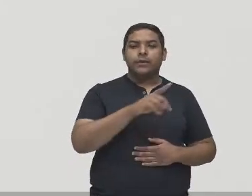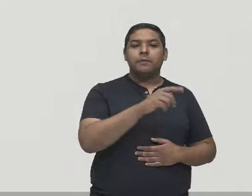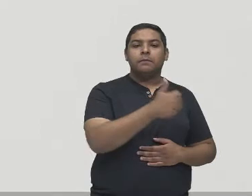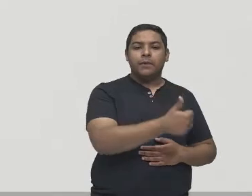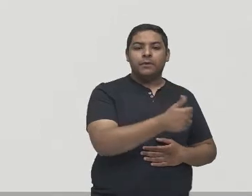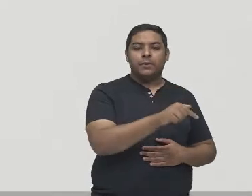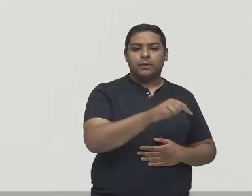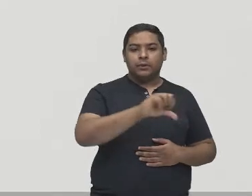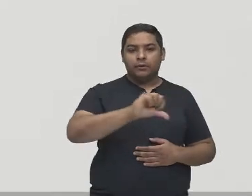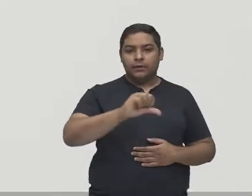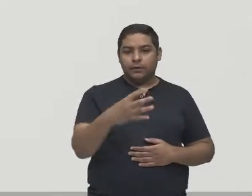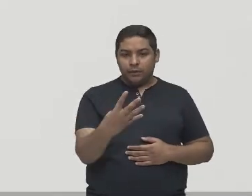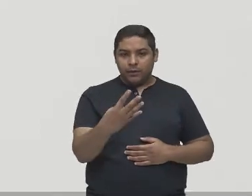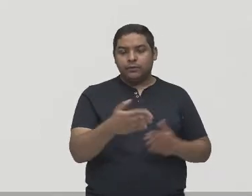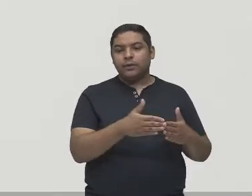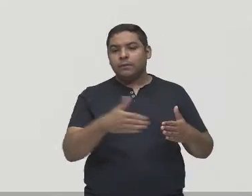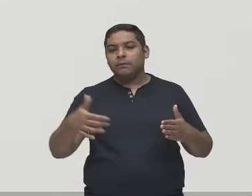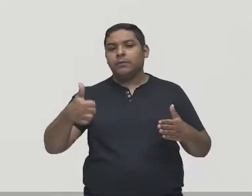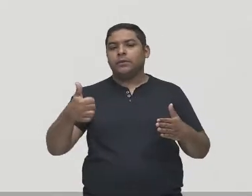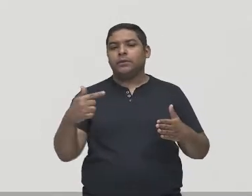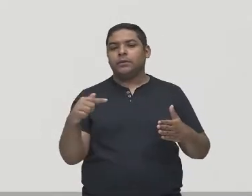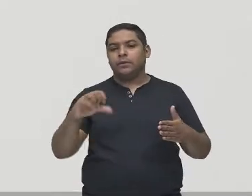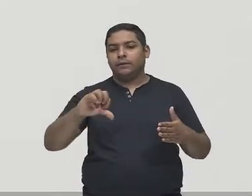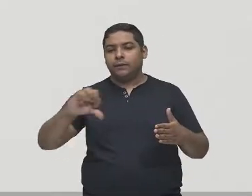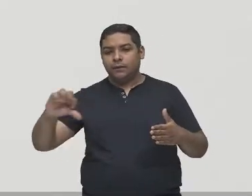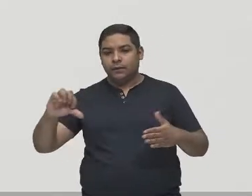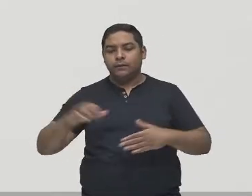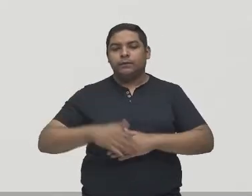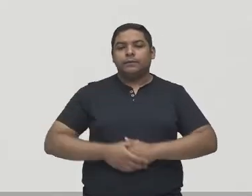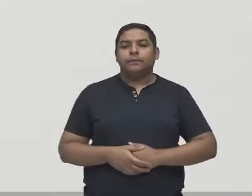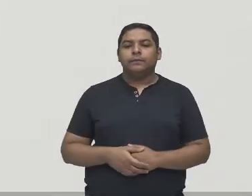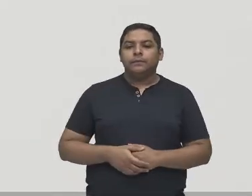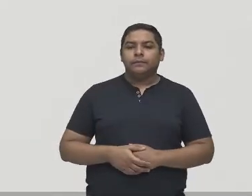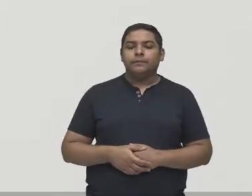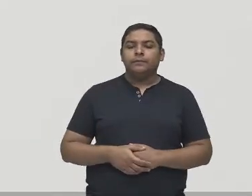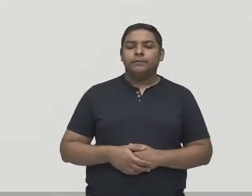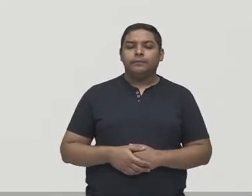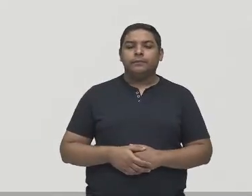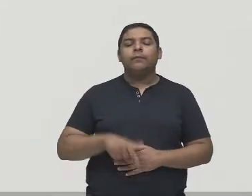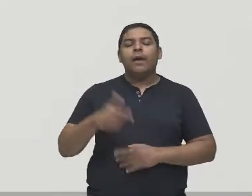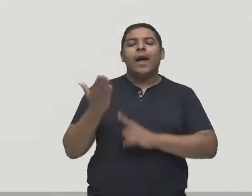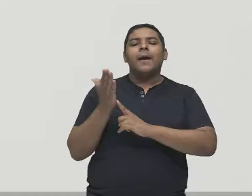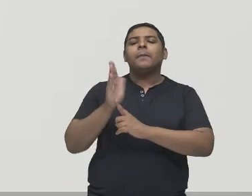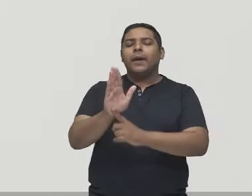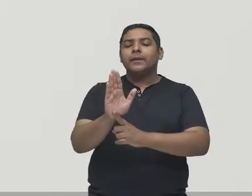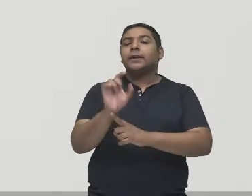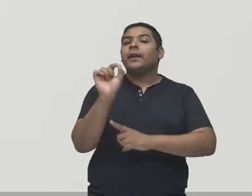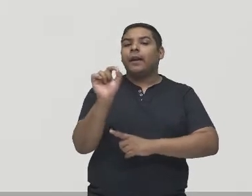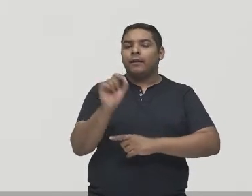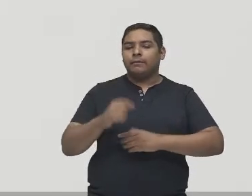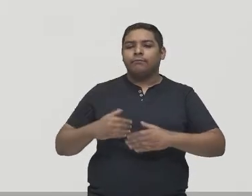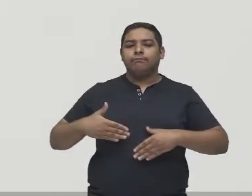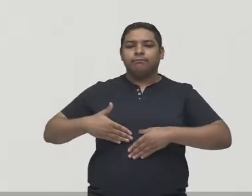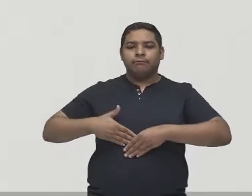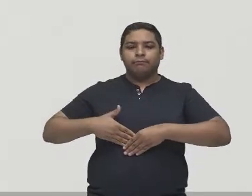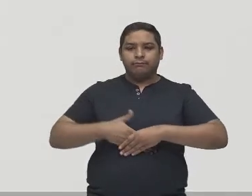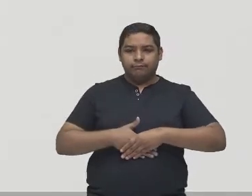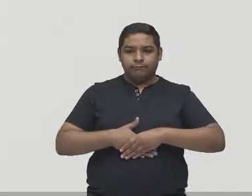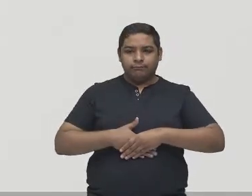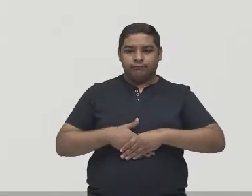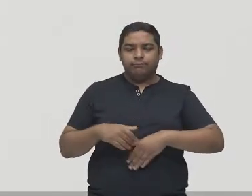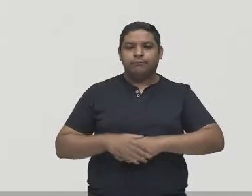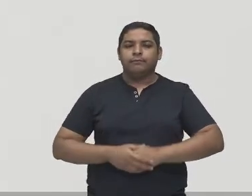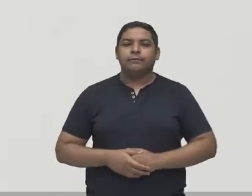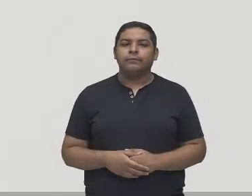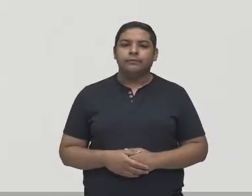ser de 1794 a 1799, quando vai aparecer Napoleão Bonaparte. Tudo bem? Então vamos